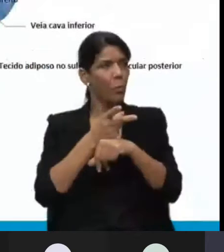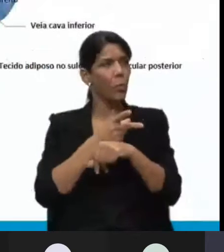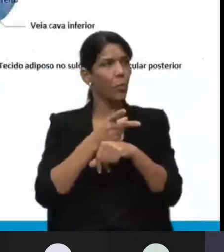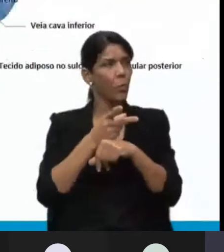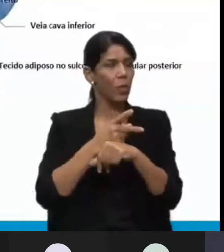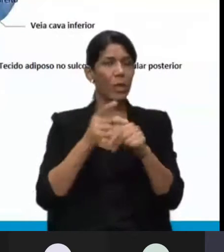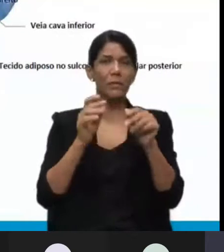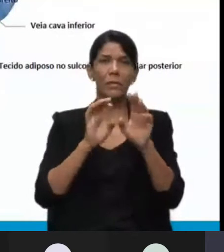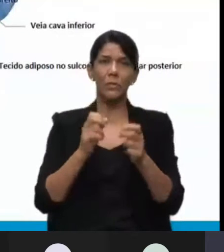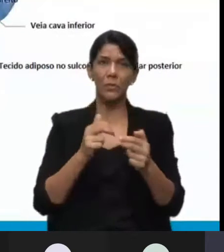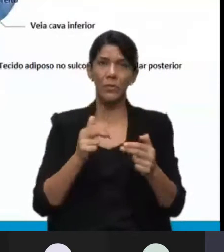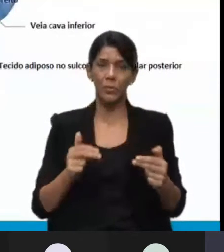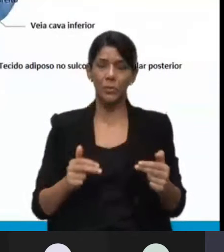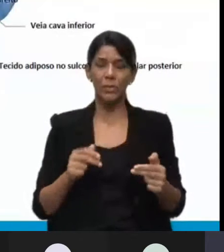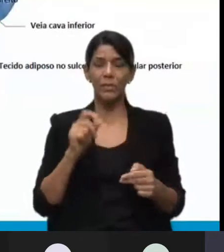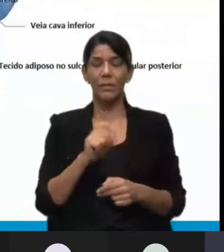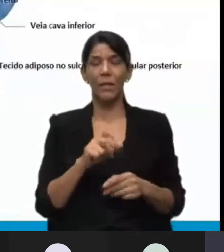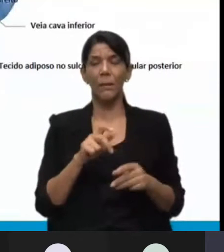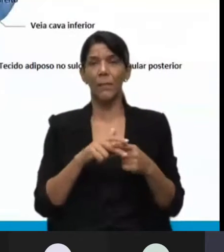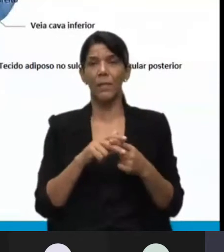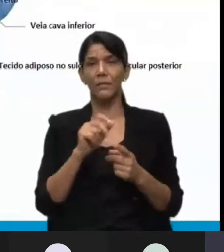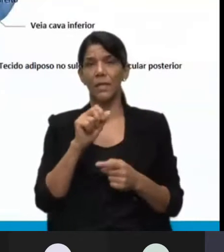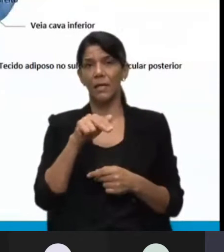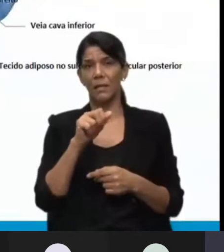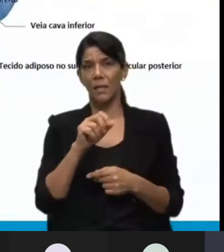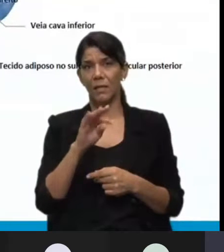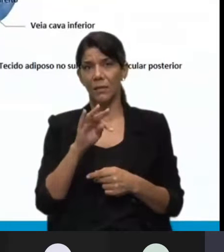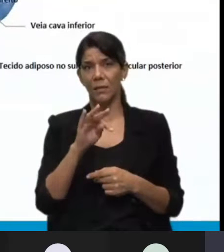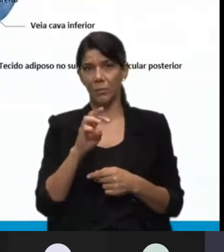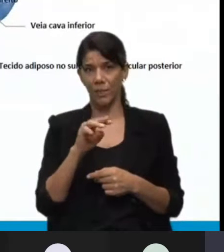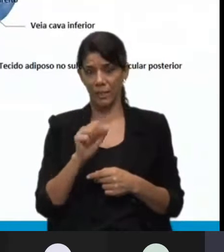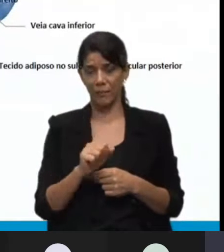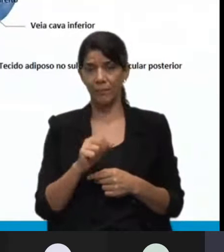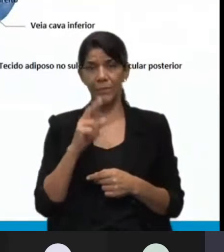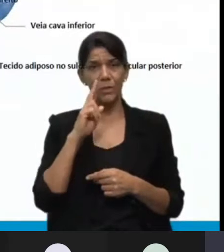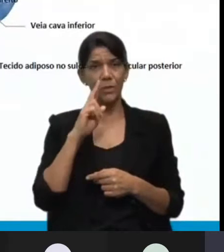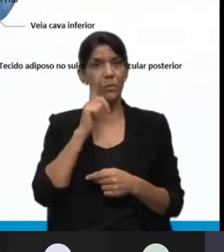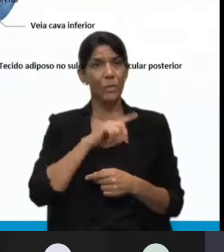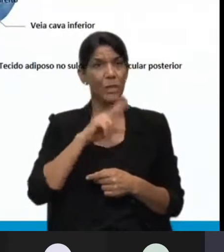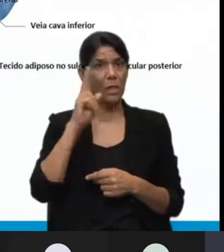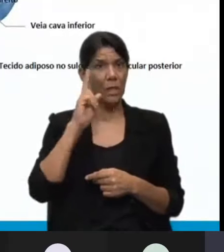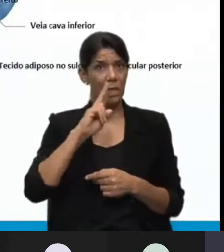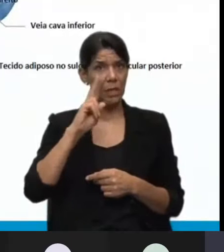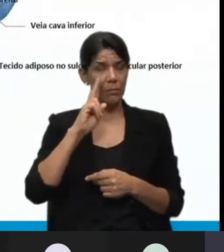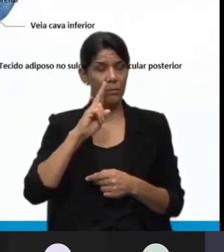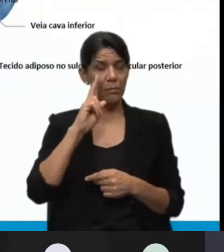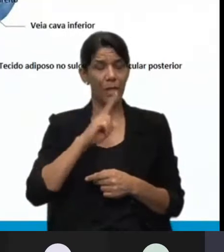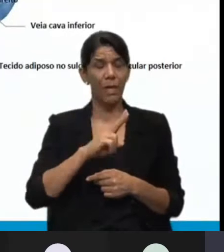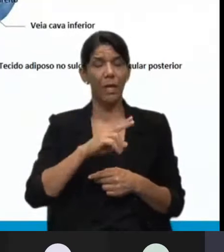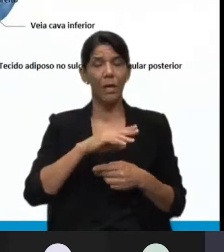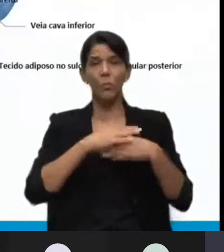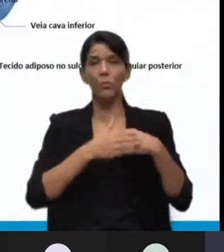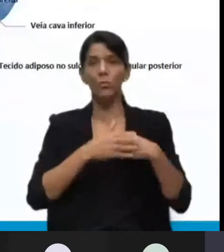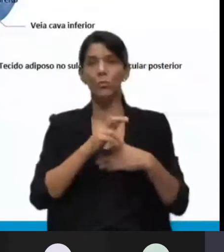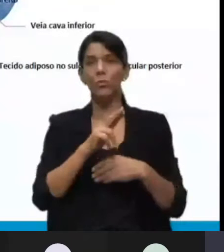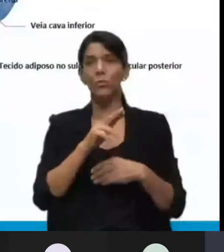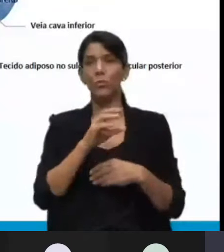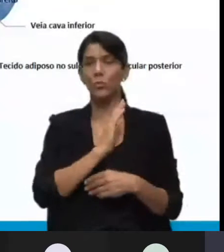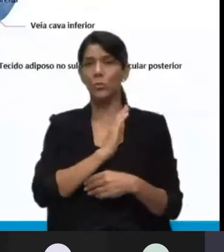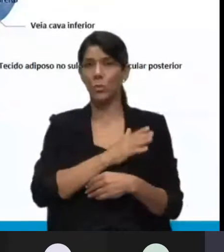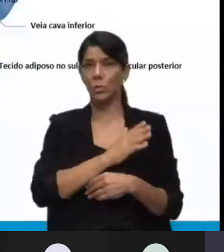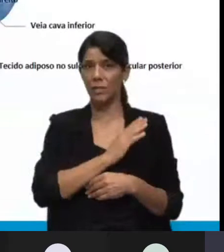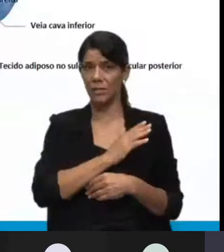aí essas estruturas, né, na nossa peça anatômica sintética. Aqui, para a gente relembrar, né, os sulcos